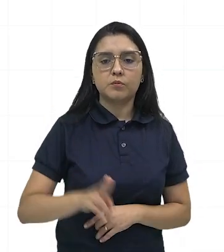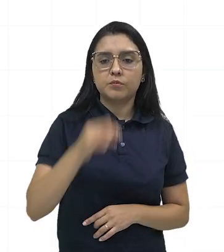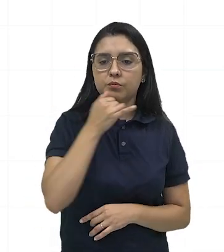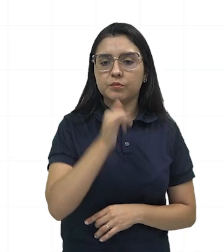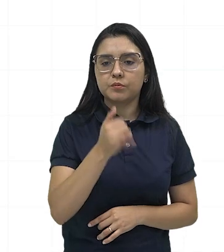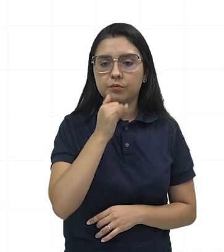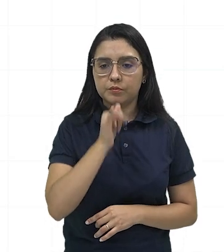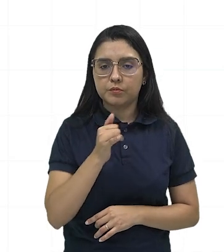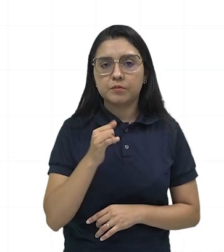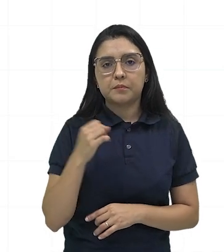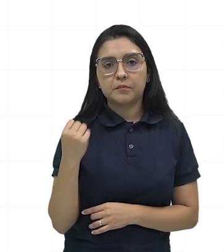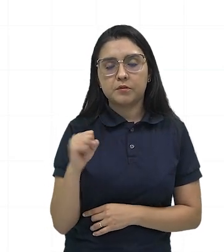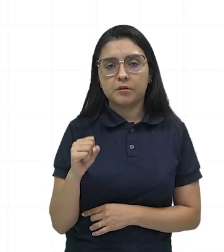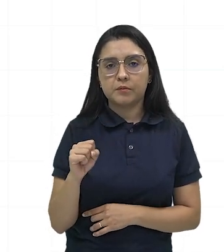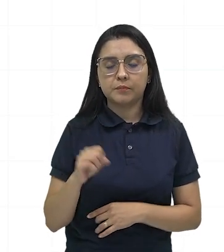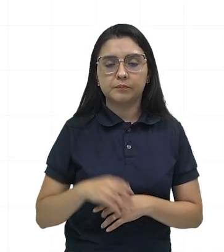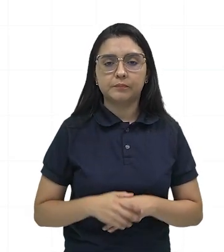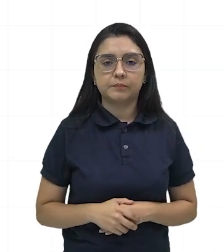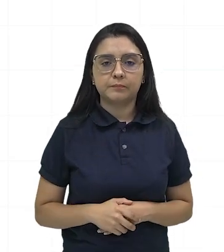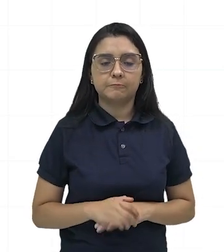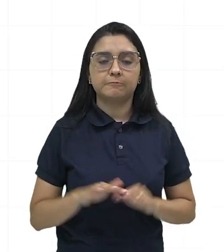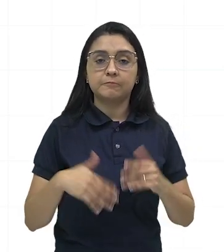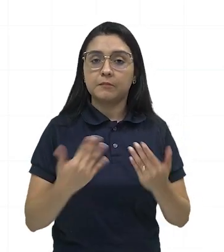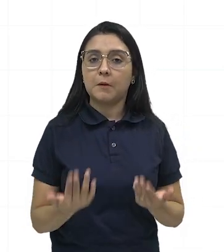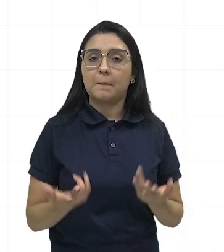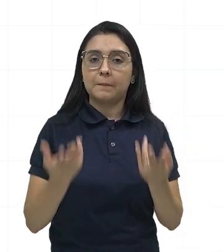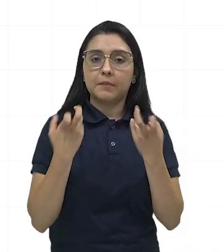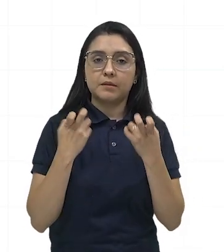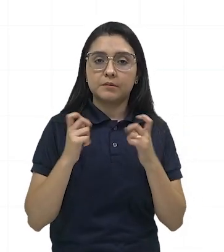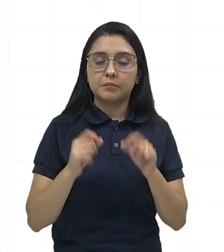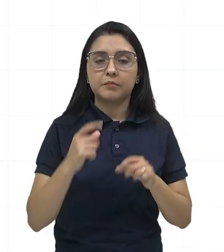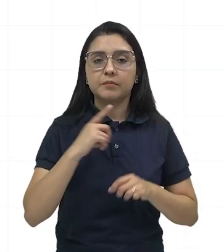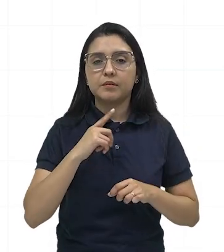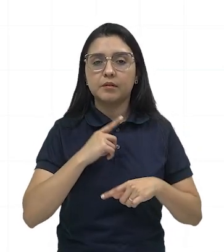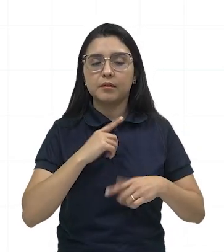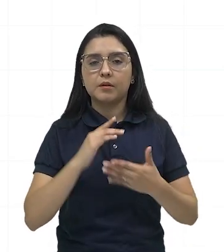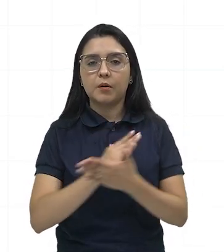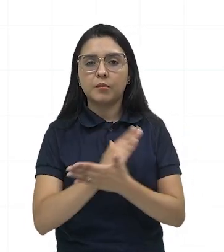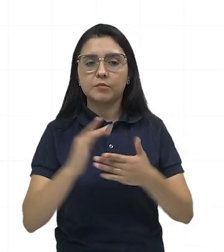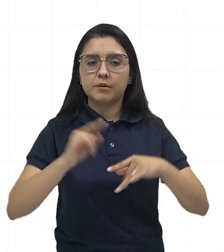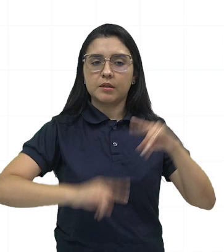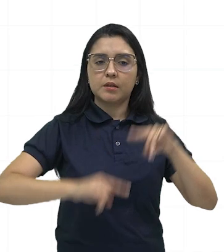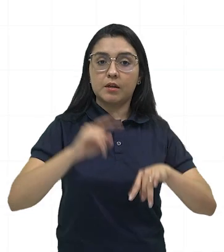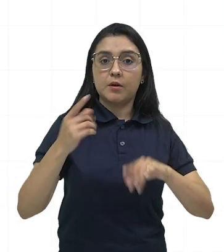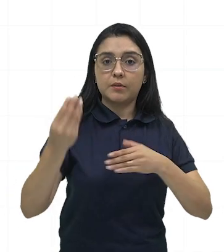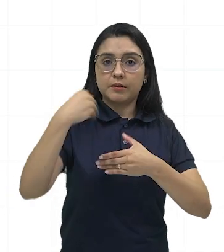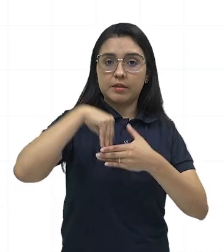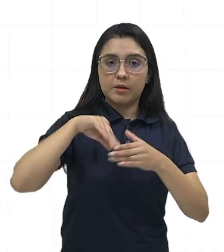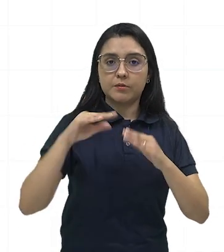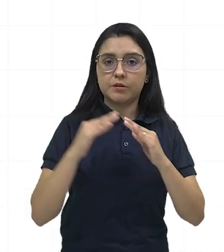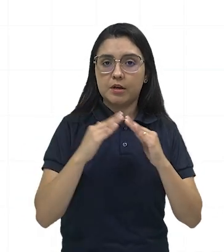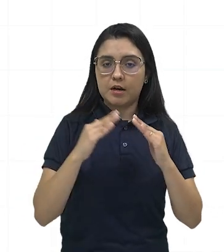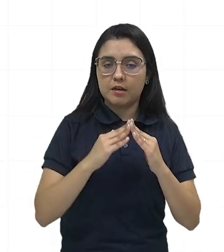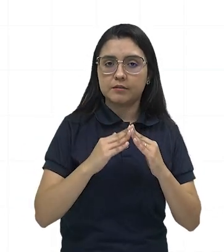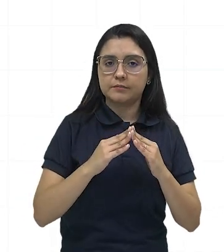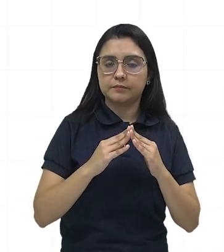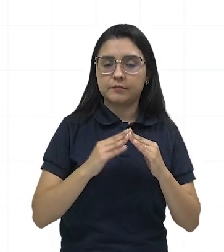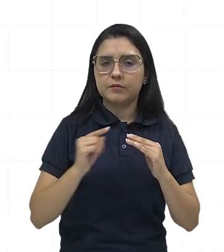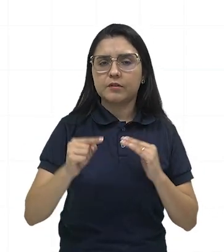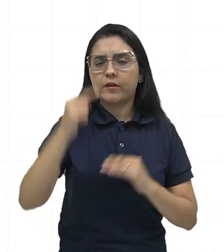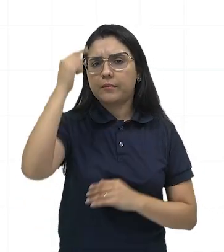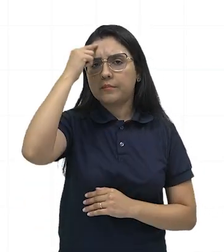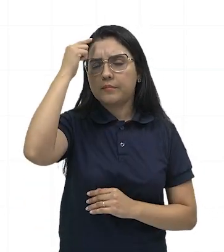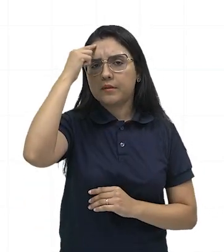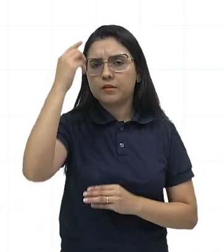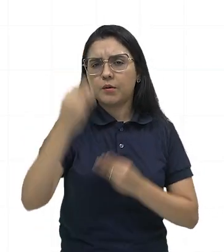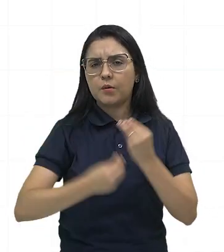energia por segundo. Então, observem aí que a gente tem equipamentos, né, na nossa casa que você vai pensar, gente,